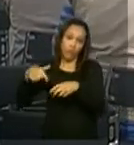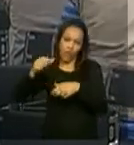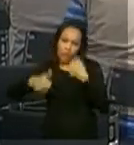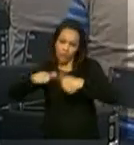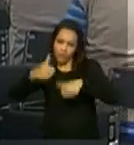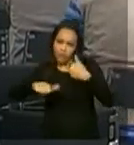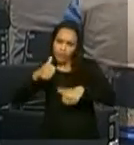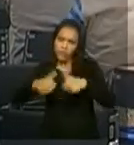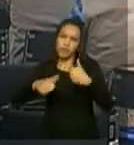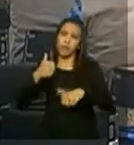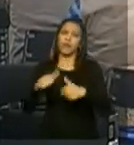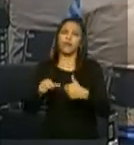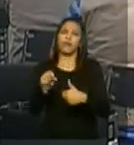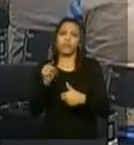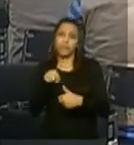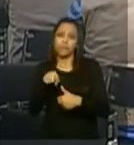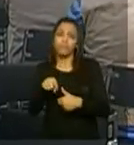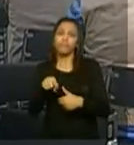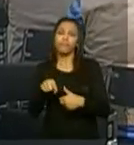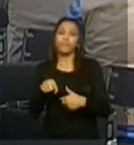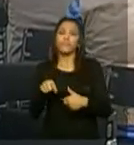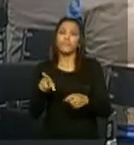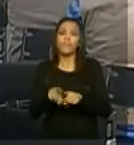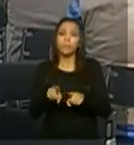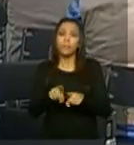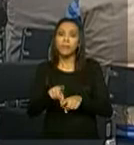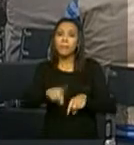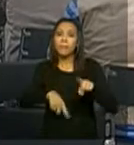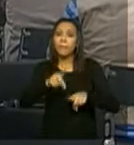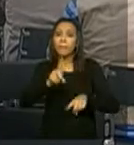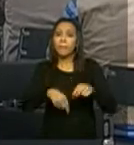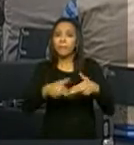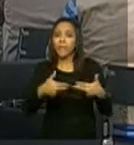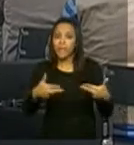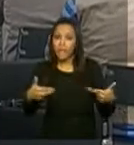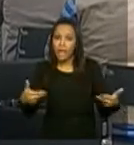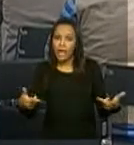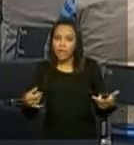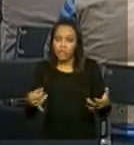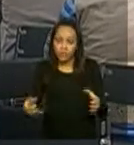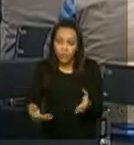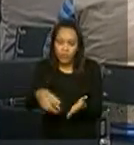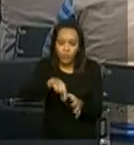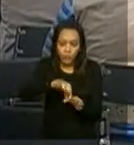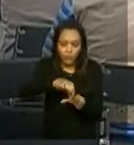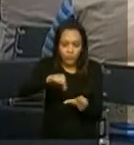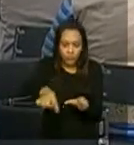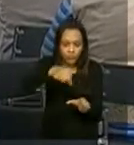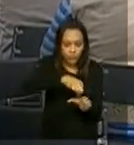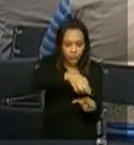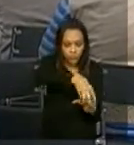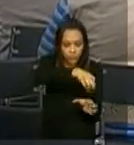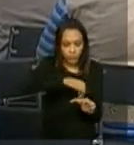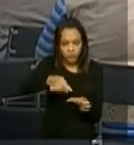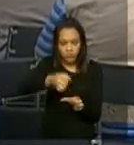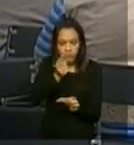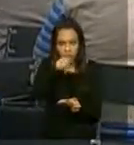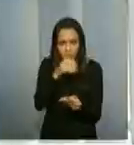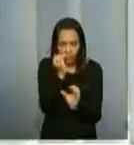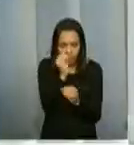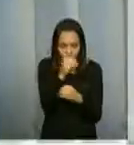moles principalmente e naqueles materiais químicos recolhidos durante todo todo o processo